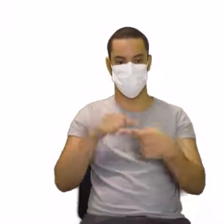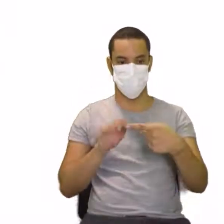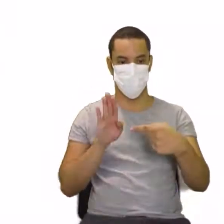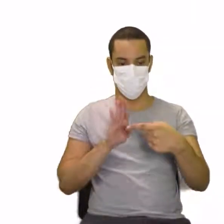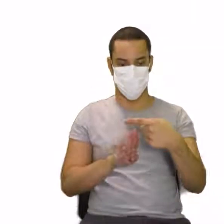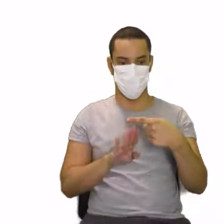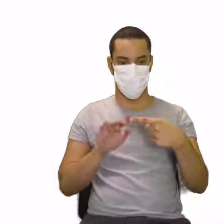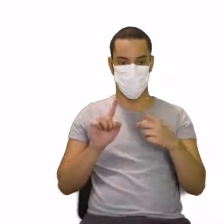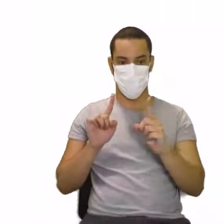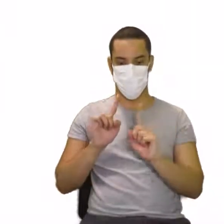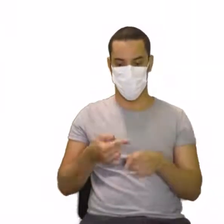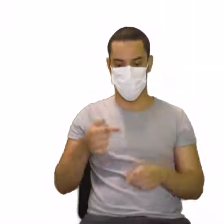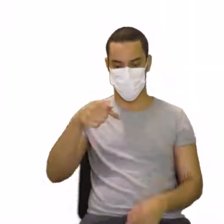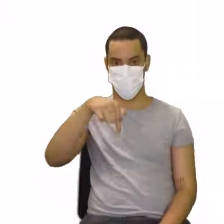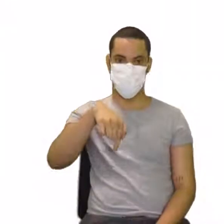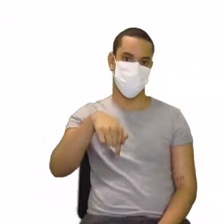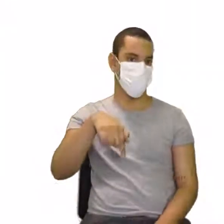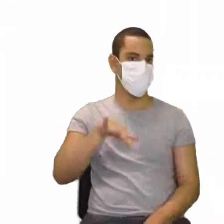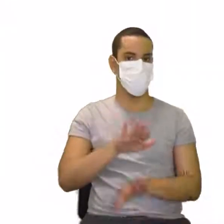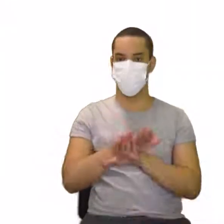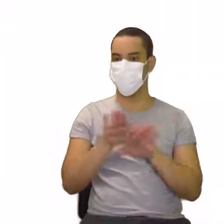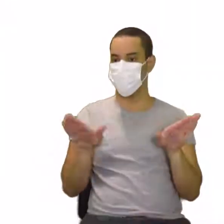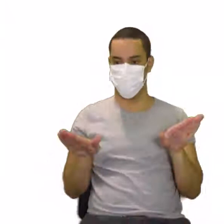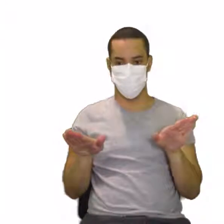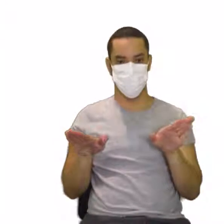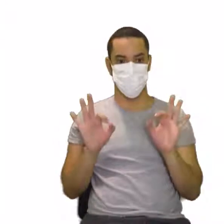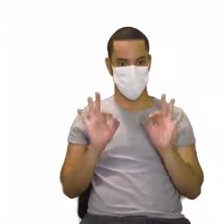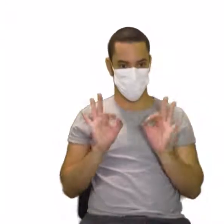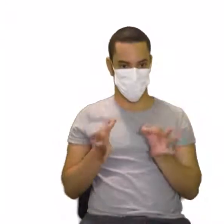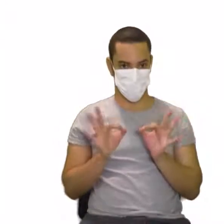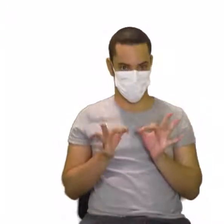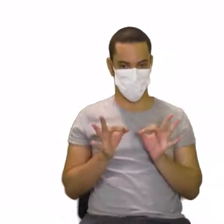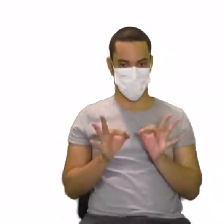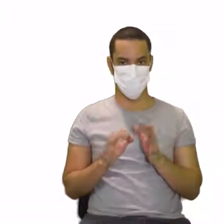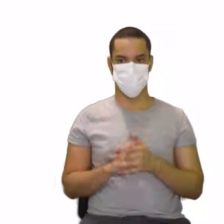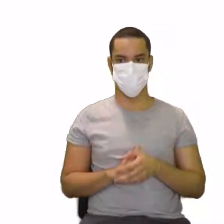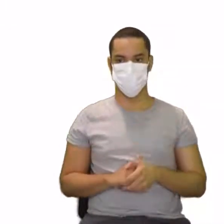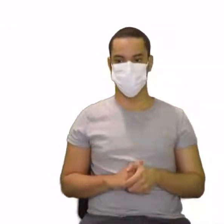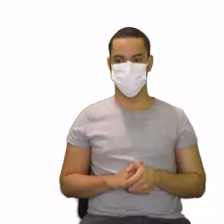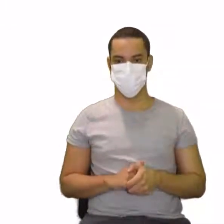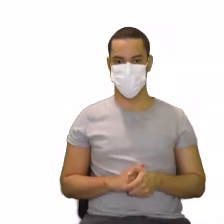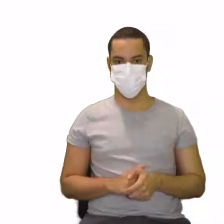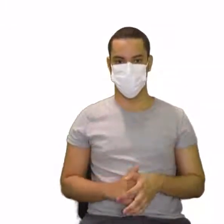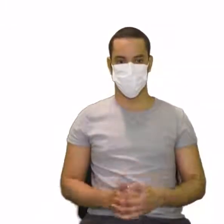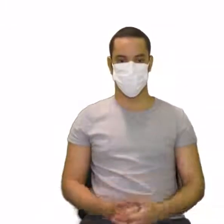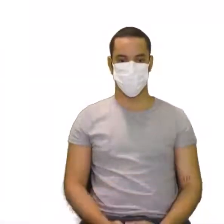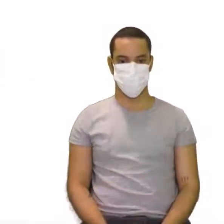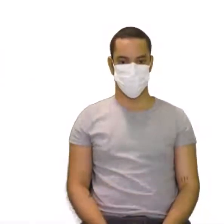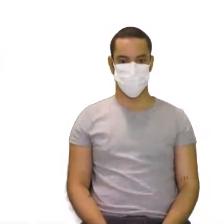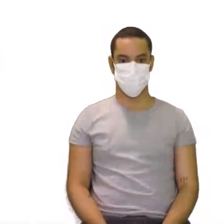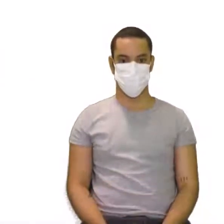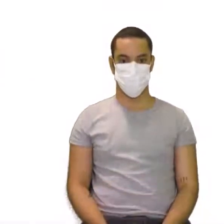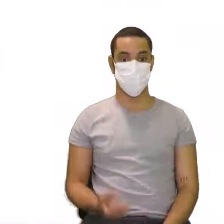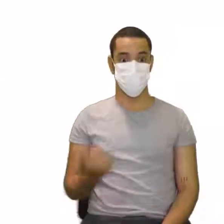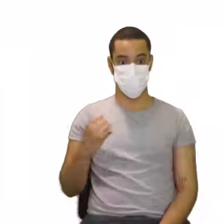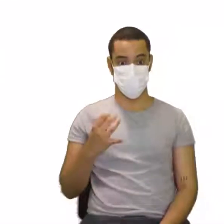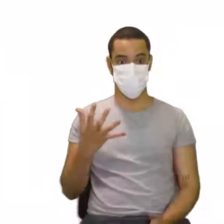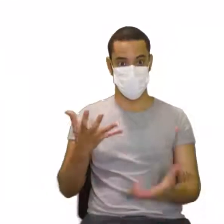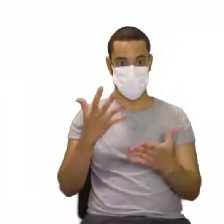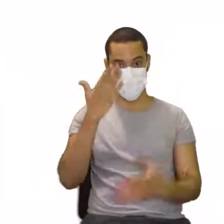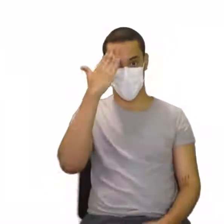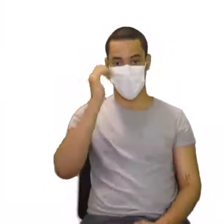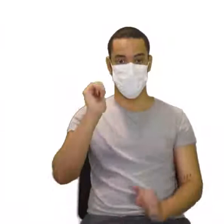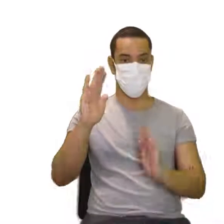do campo e o valor da carga em módulo, ok? O valor da carga em módulo. E se nós quisermos saber o período